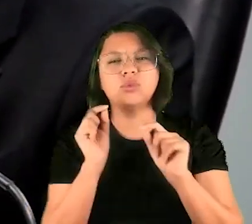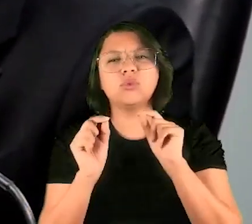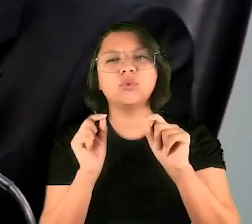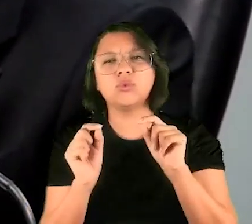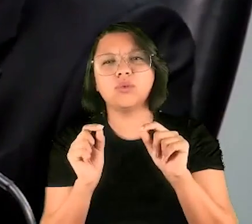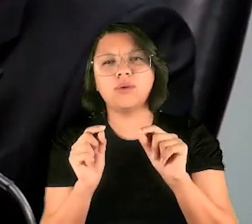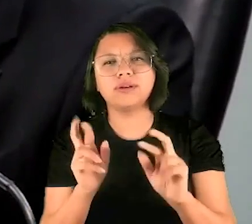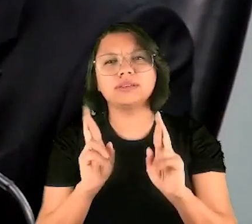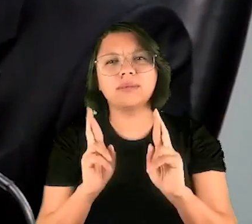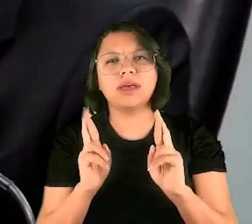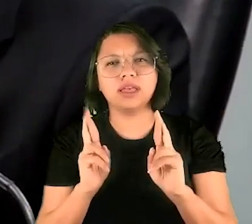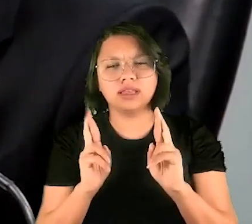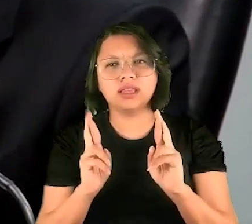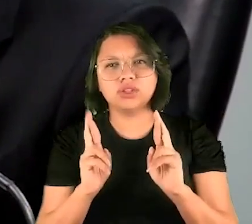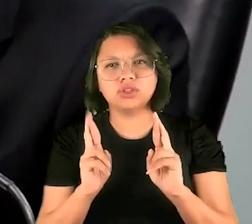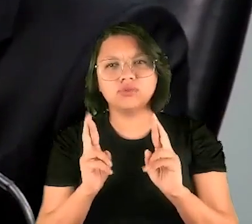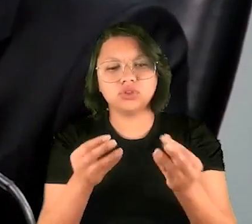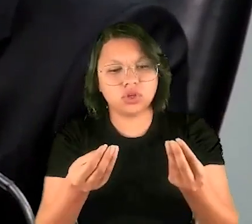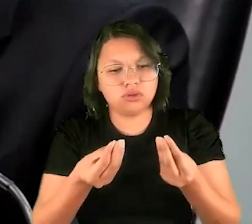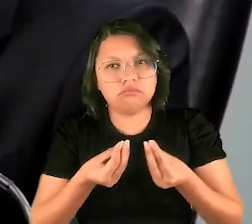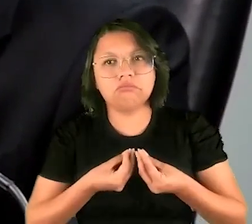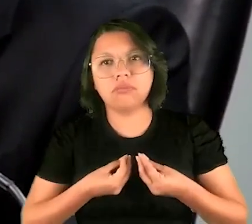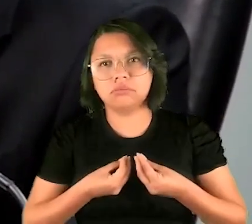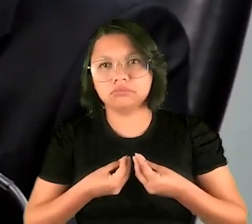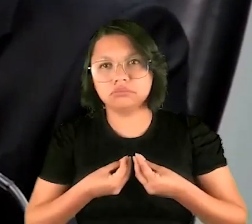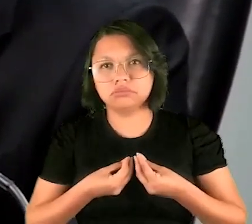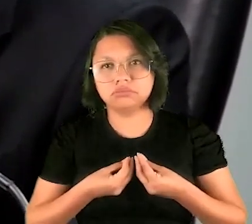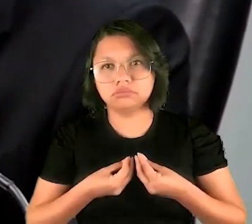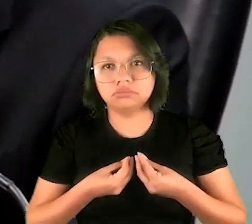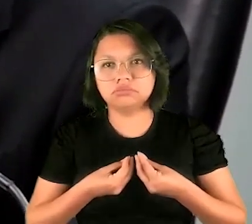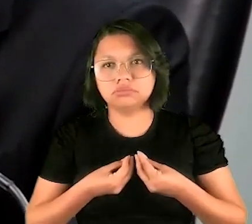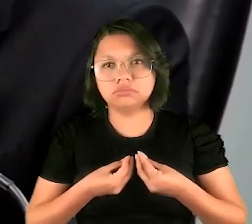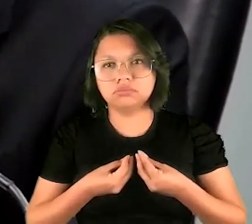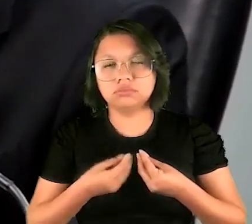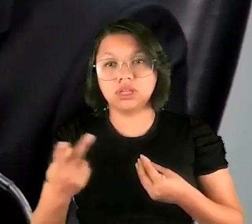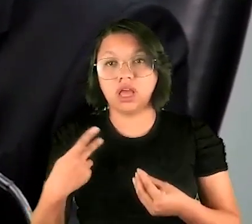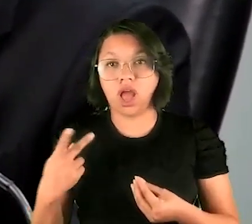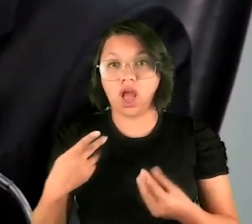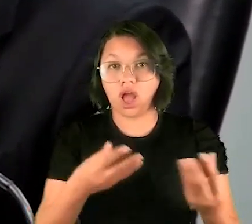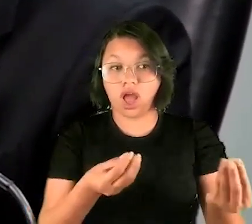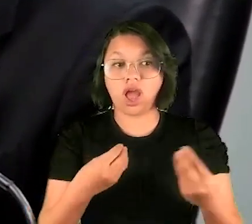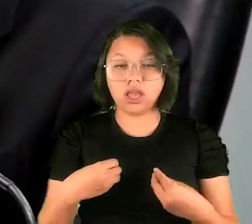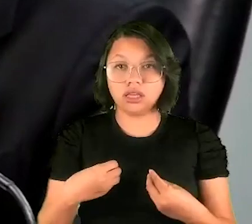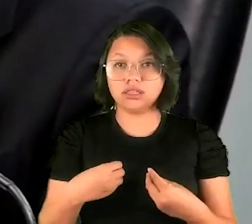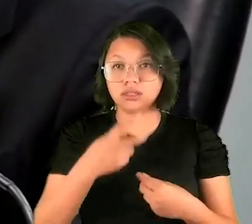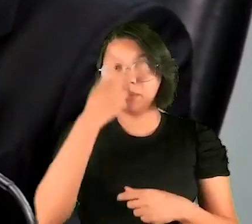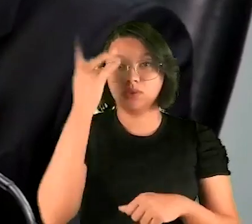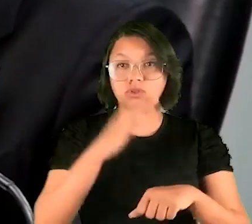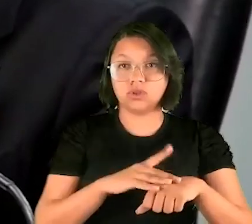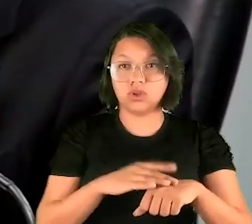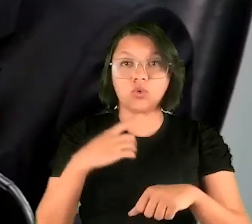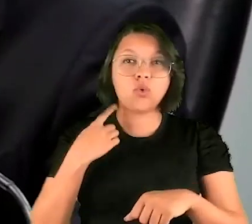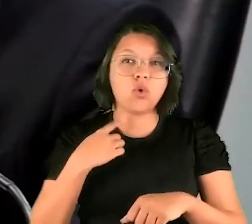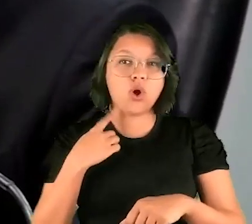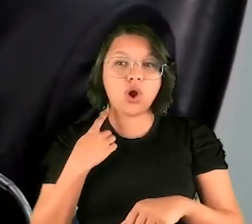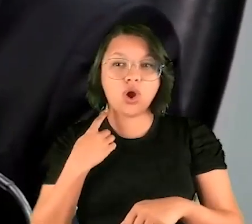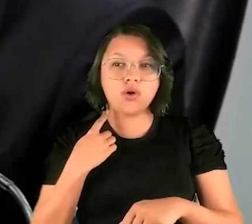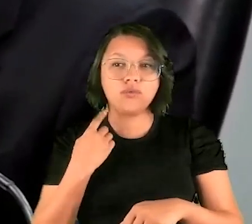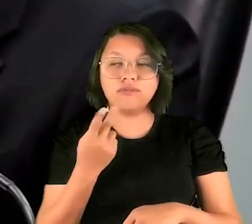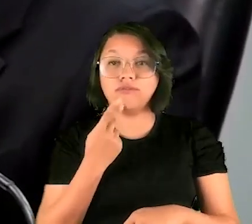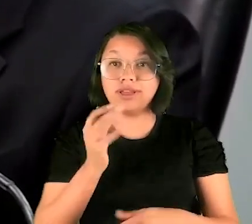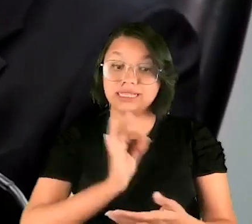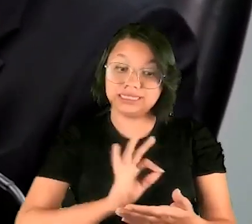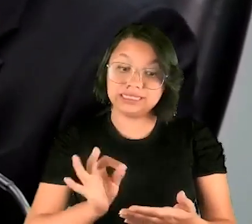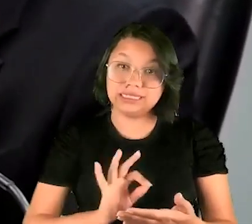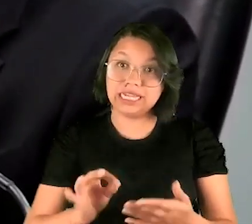qual a expectativa de ganho disso? Porque e a gente recebe demandas do paciente, os advogados mandam, escreve assim,